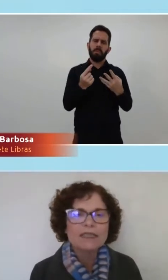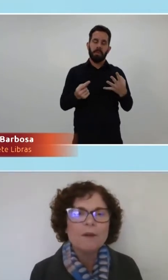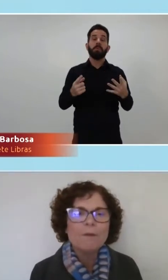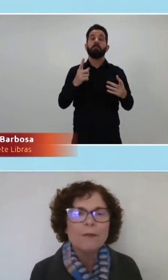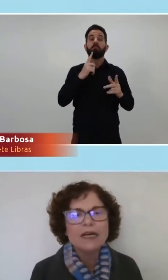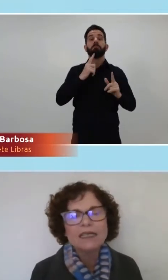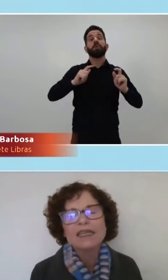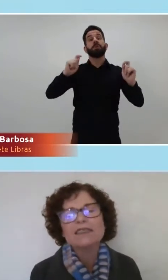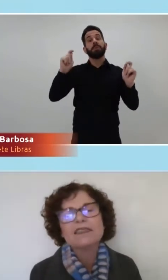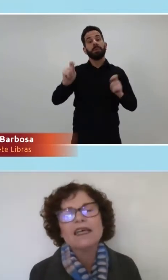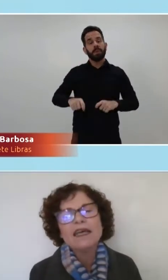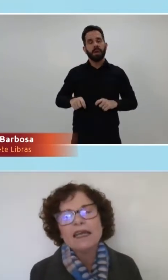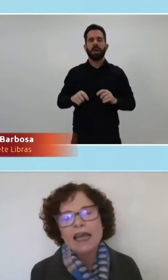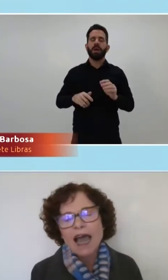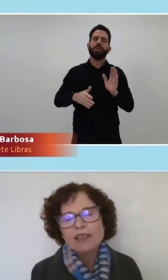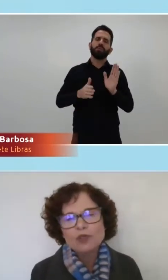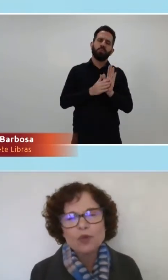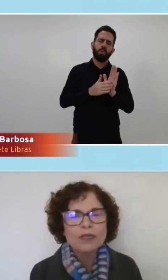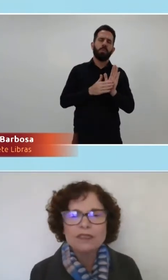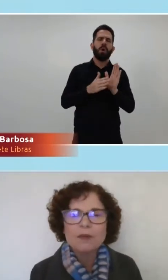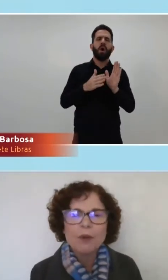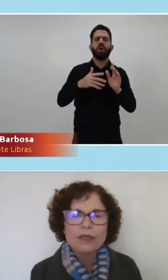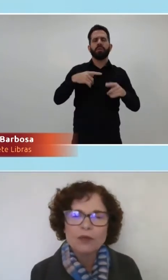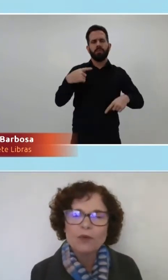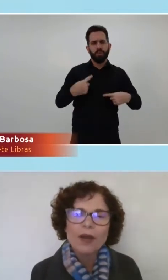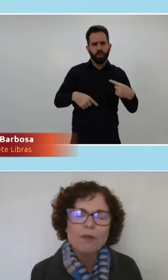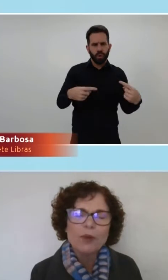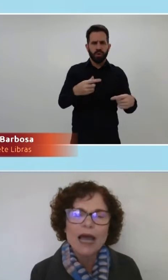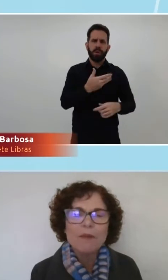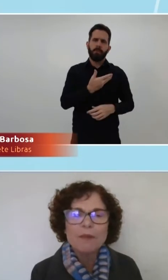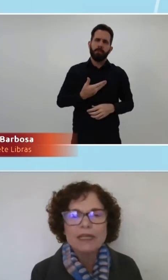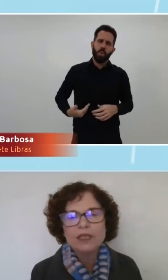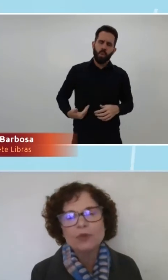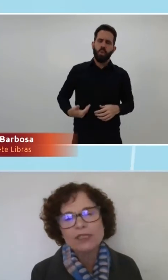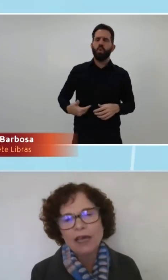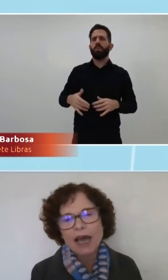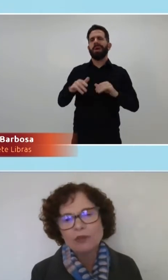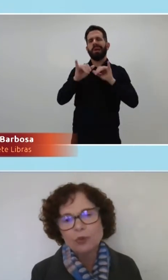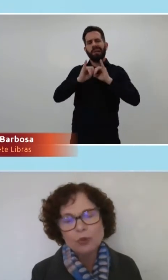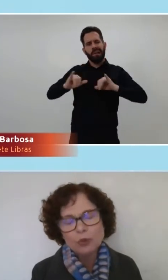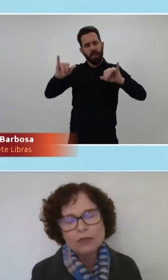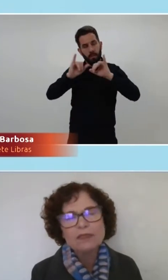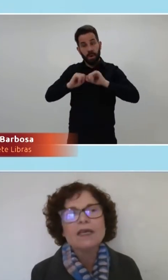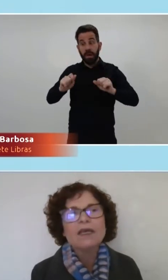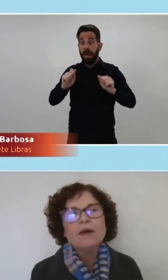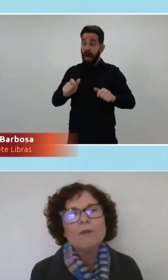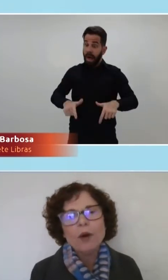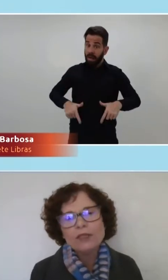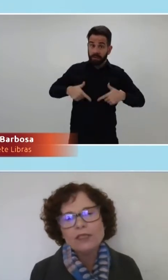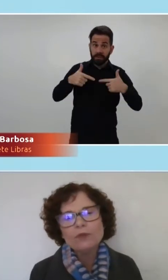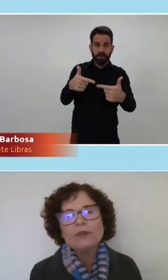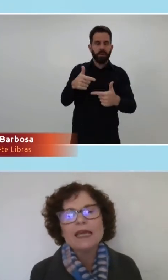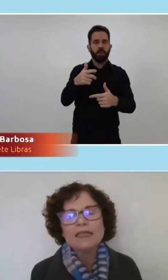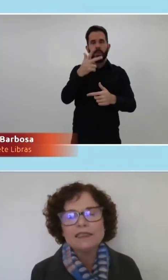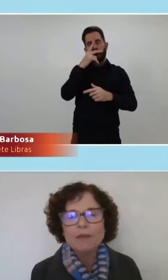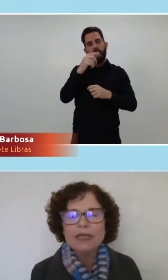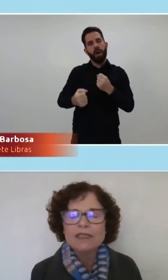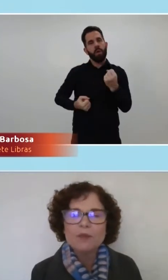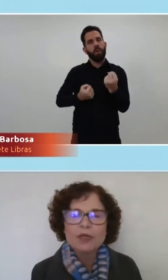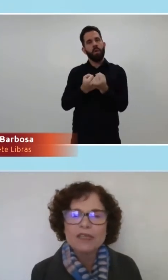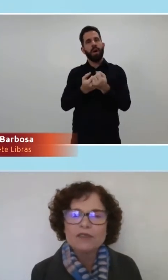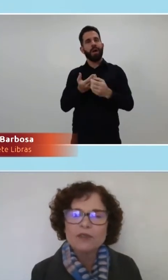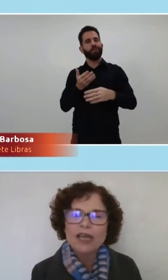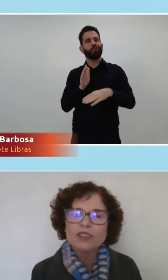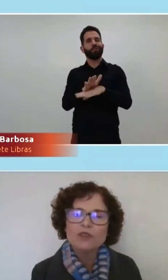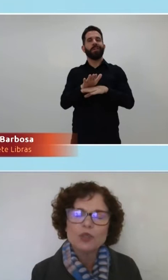públicas, campanhas, né, ações que possam colaborar para que os adultos possam, né, estabelecer